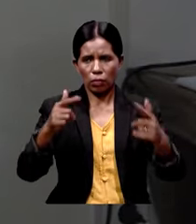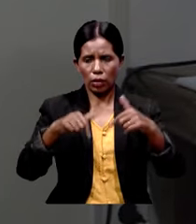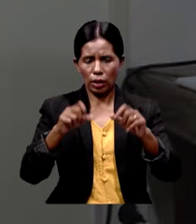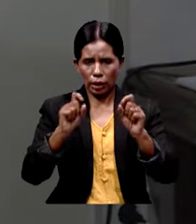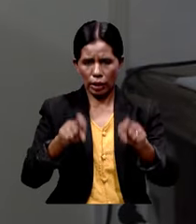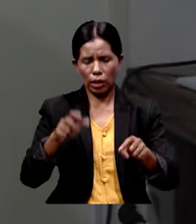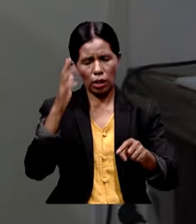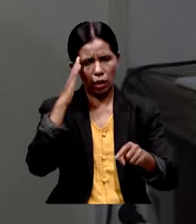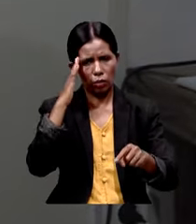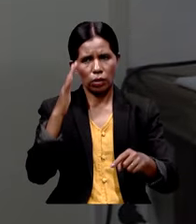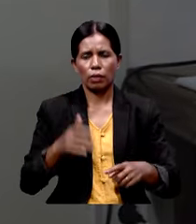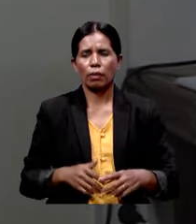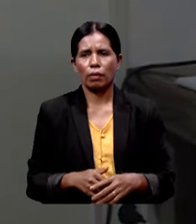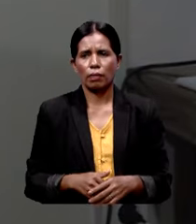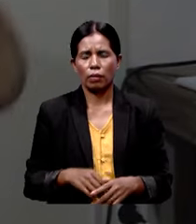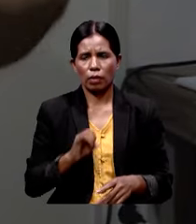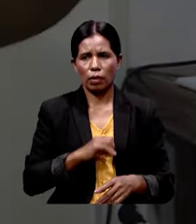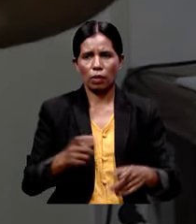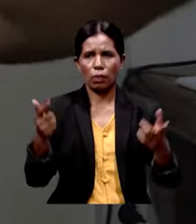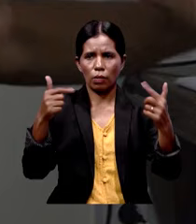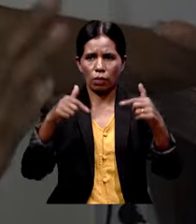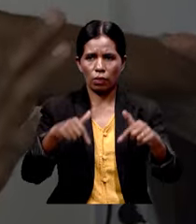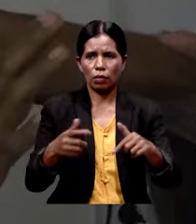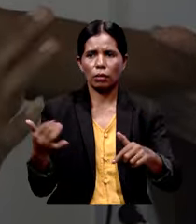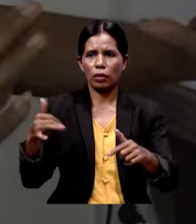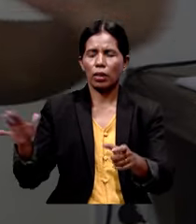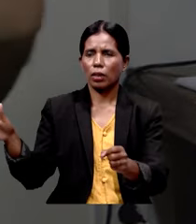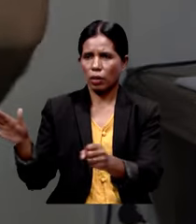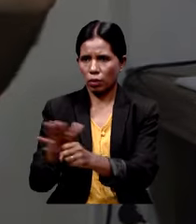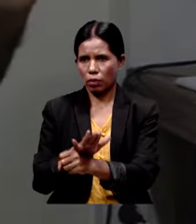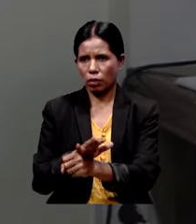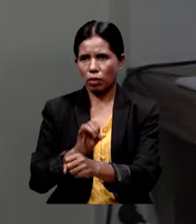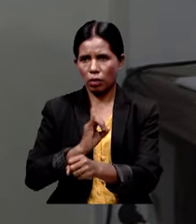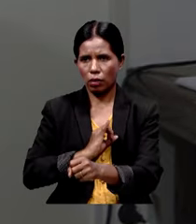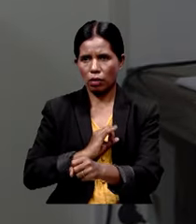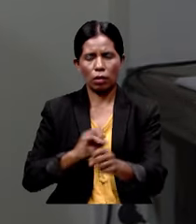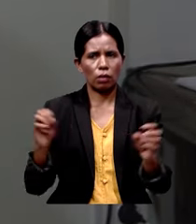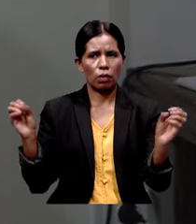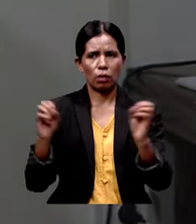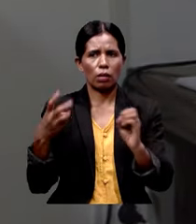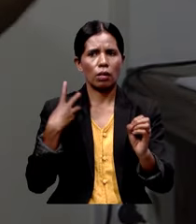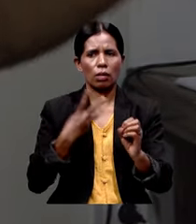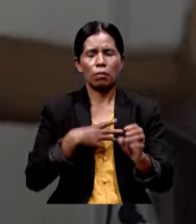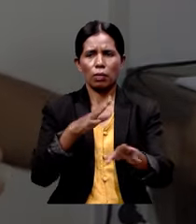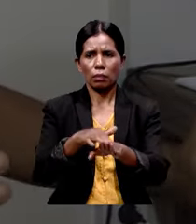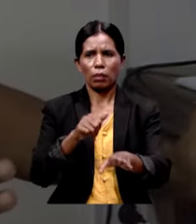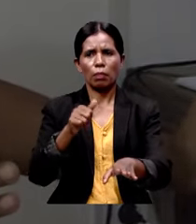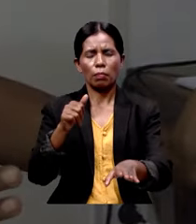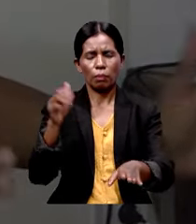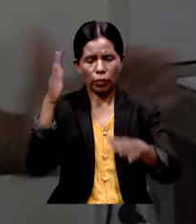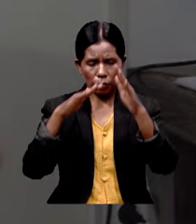mãe kata a mãe se ele na kunona amai hop mai laos ne laos ami mak rekruta problem ihan ani